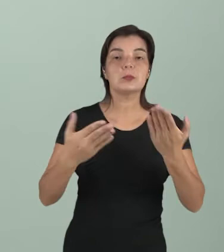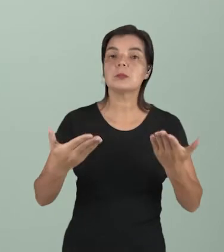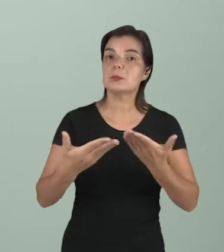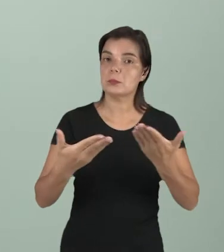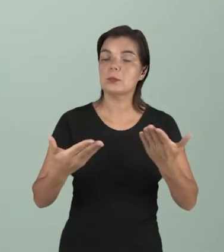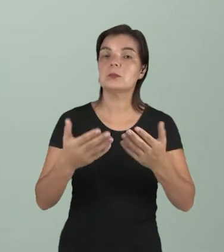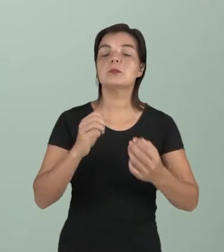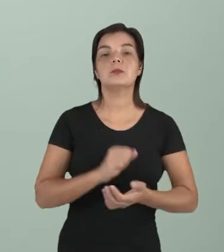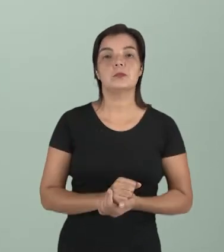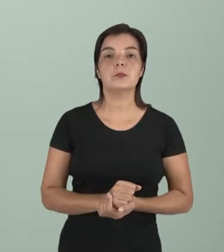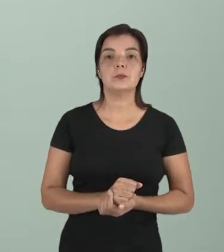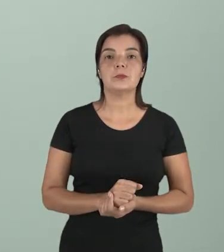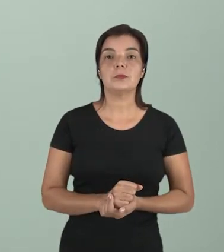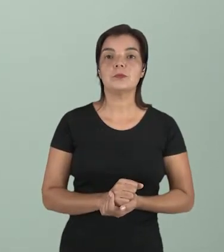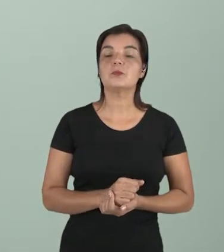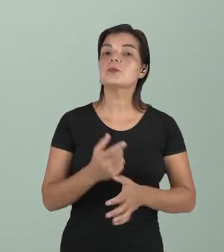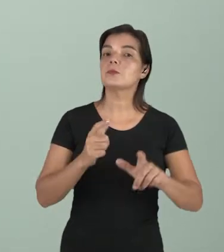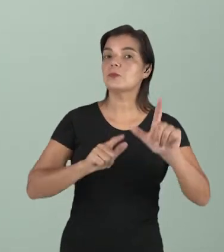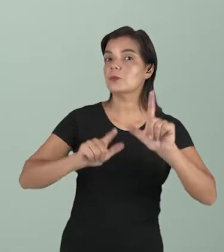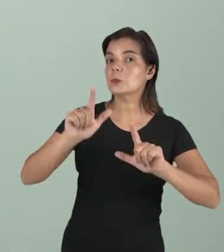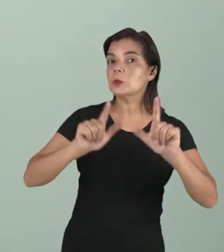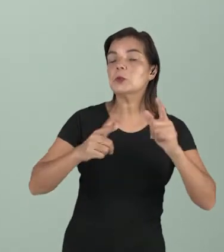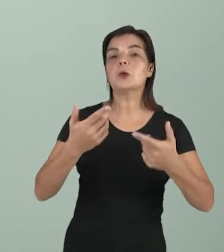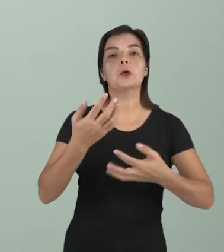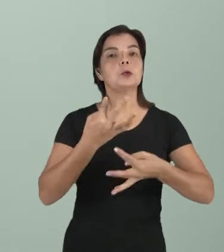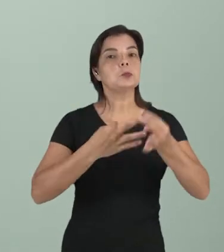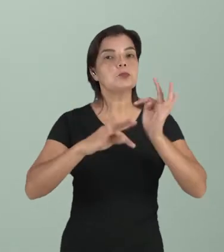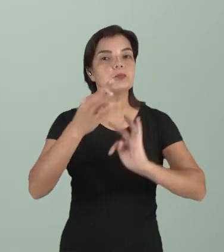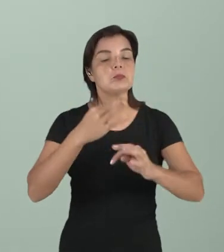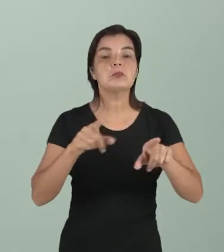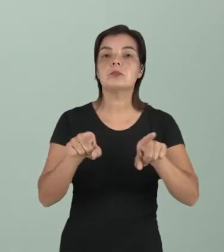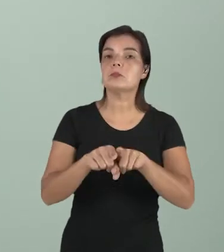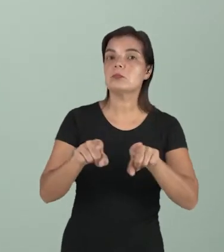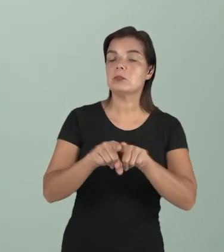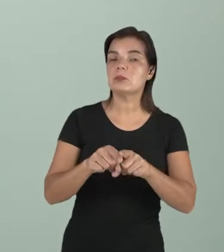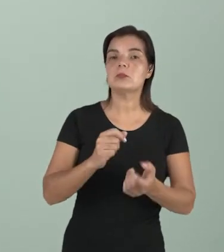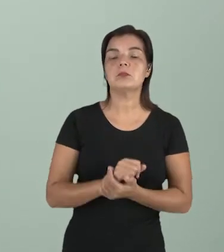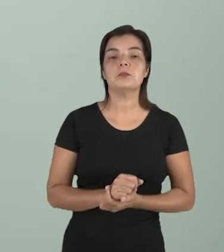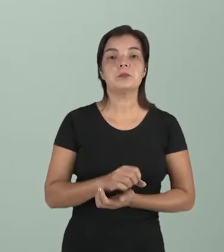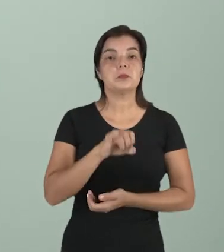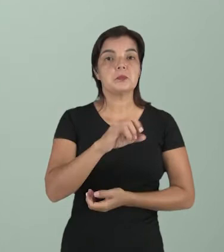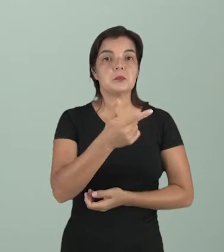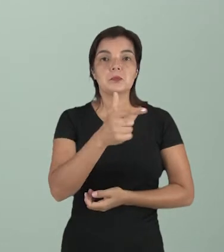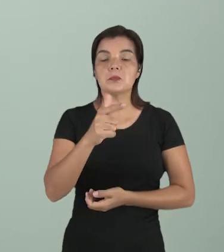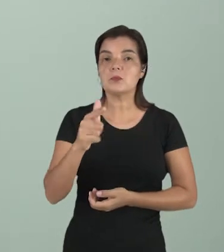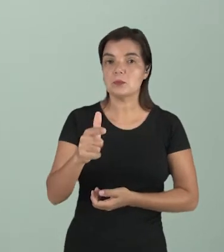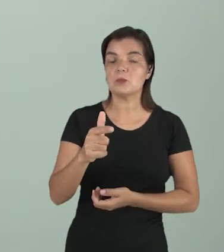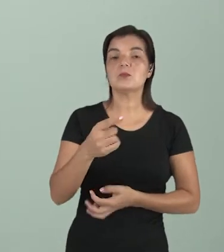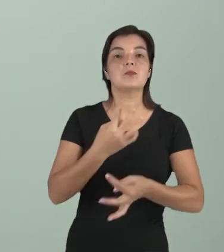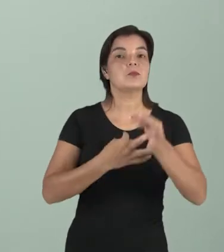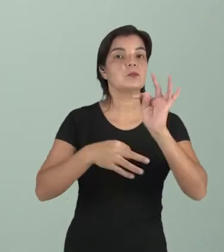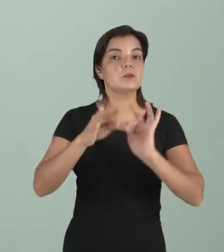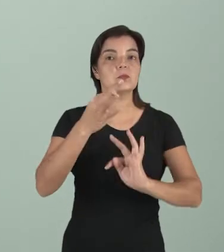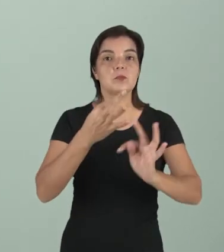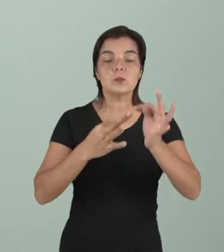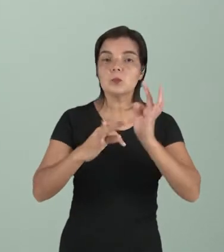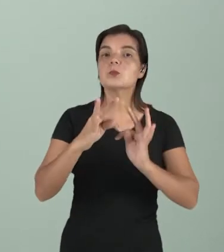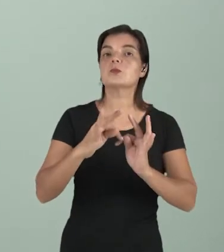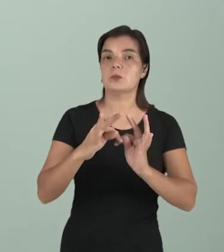tudo envolve os meios tecnológicos. Imagina que se nós não tivéssemos